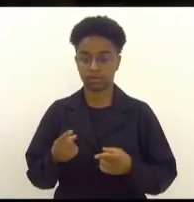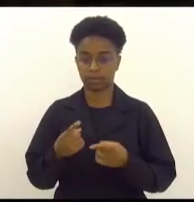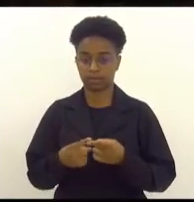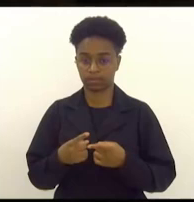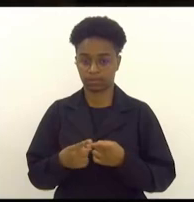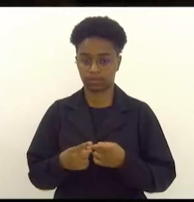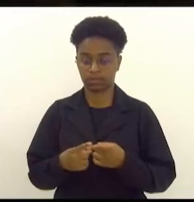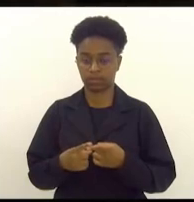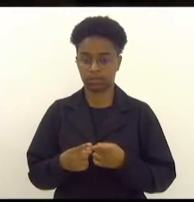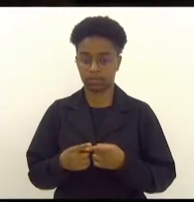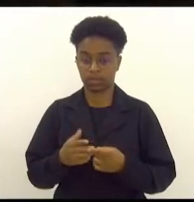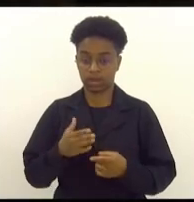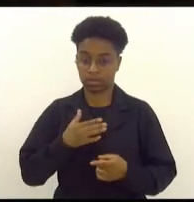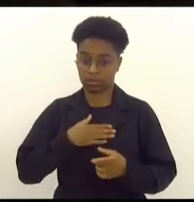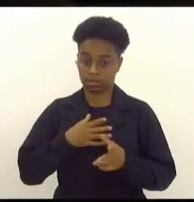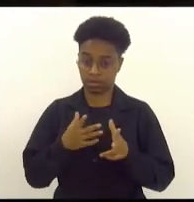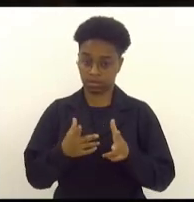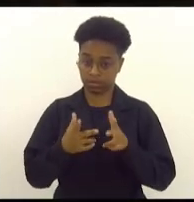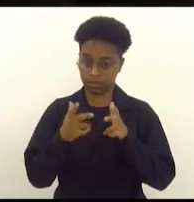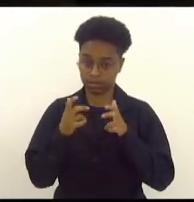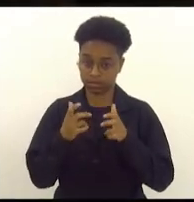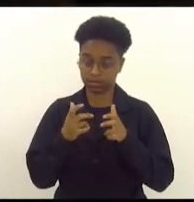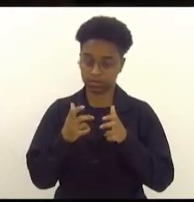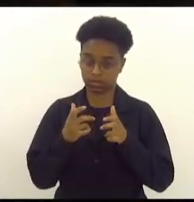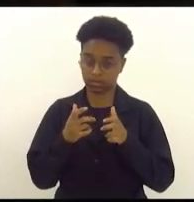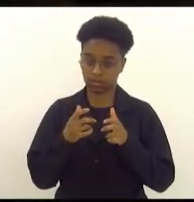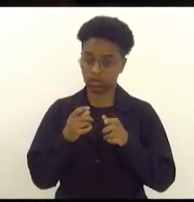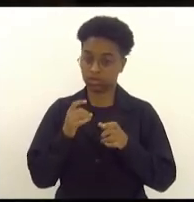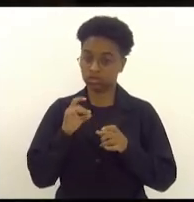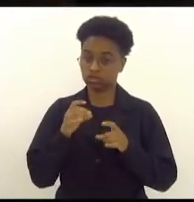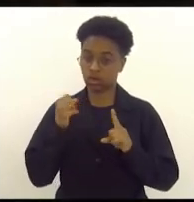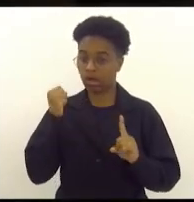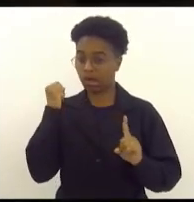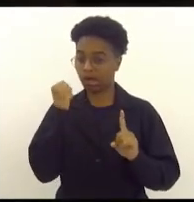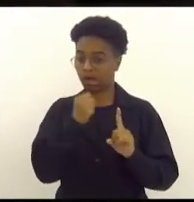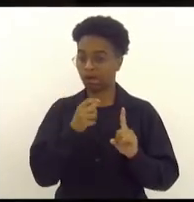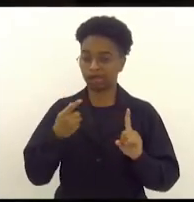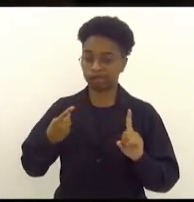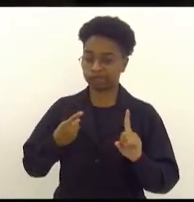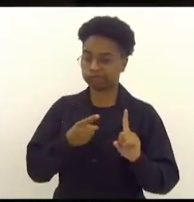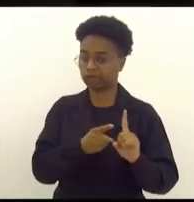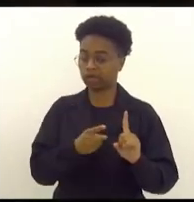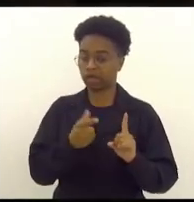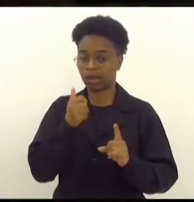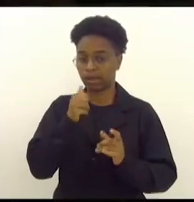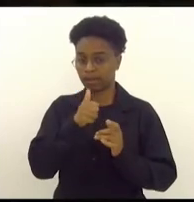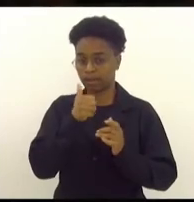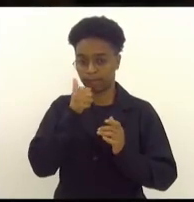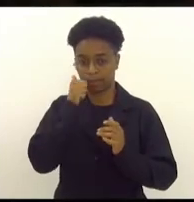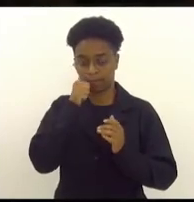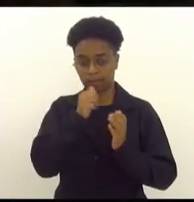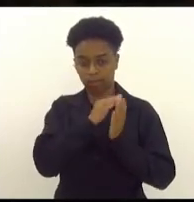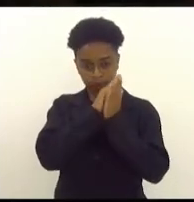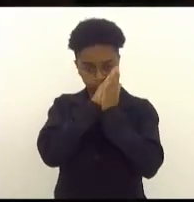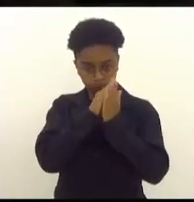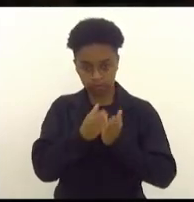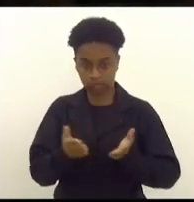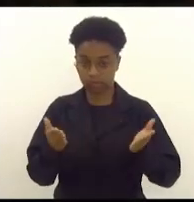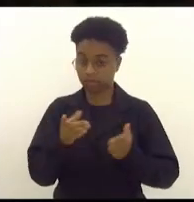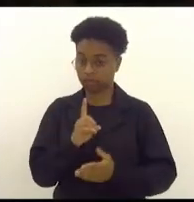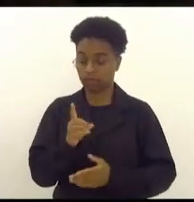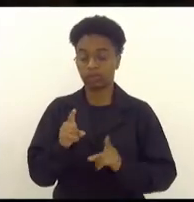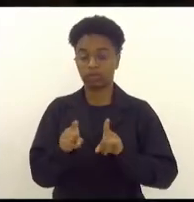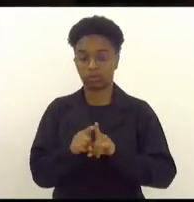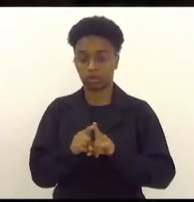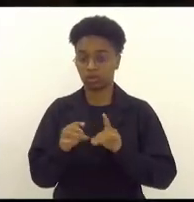no entendimento não somente a mãe de santo mas também toda a comunidade